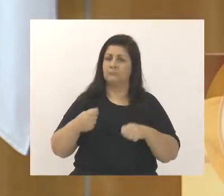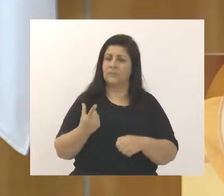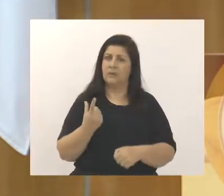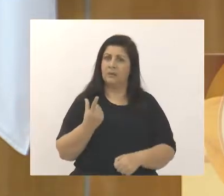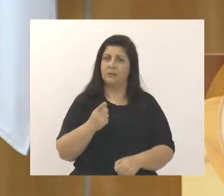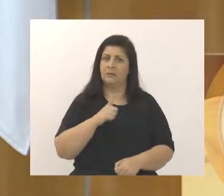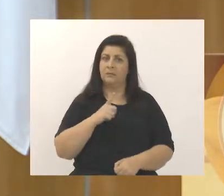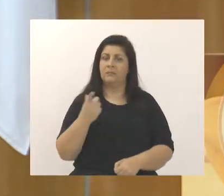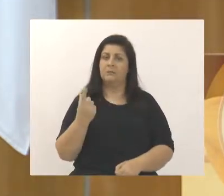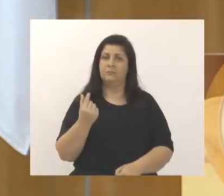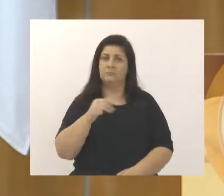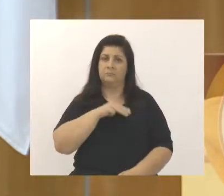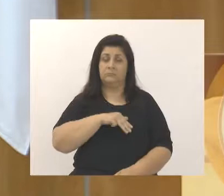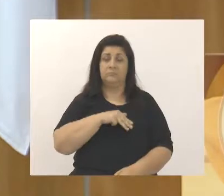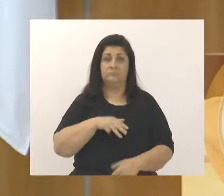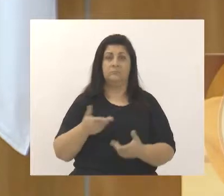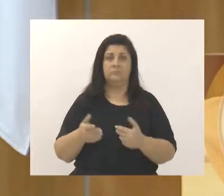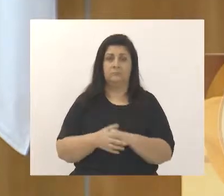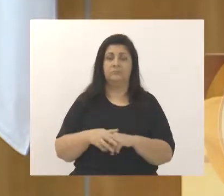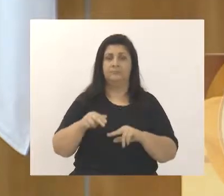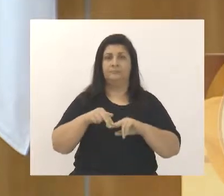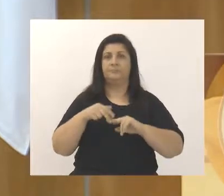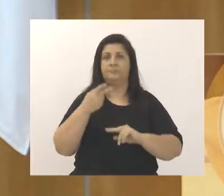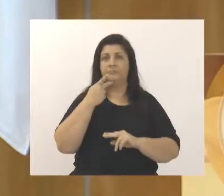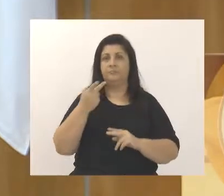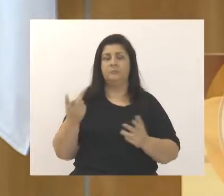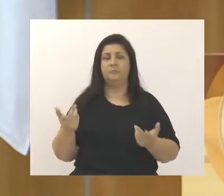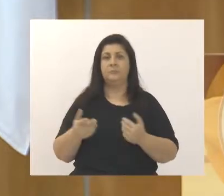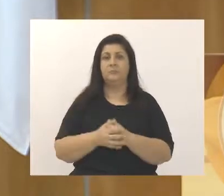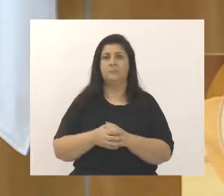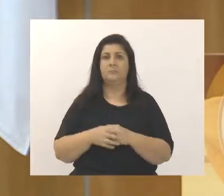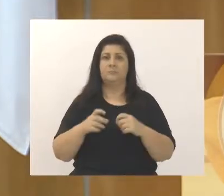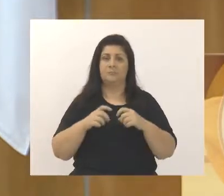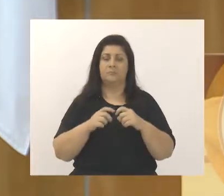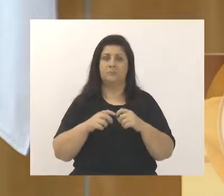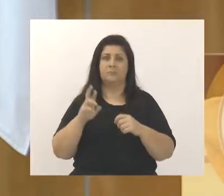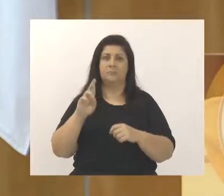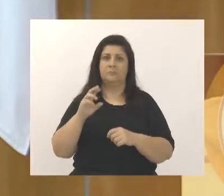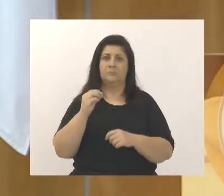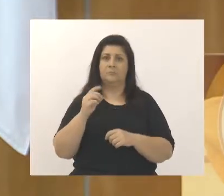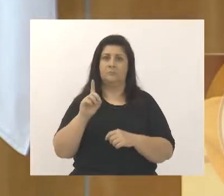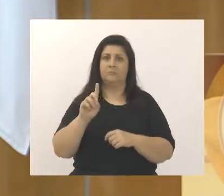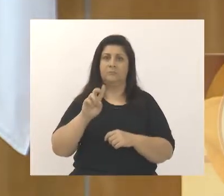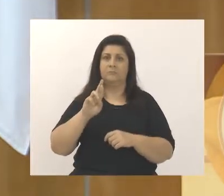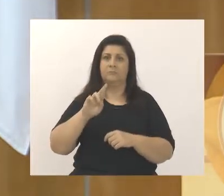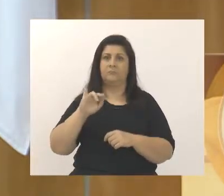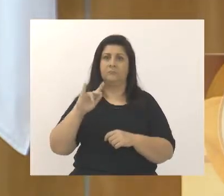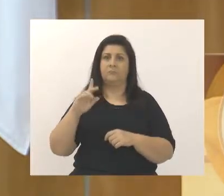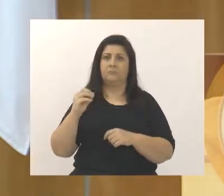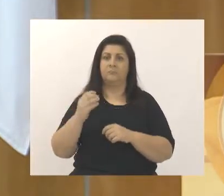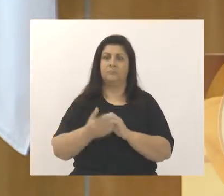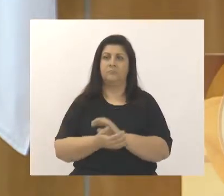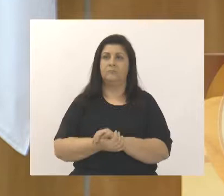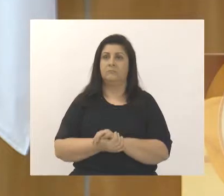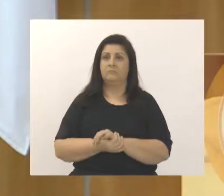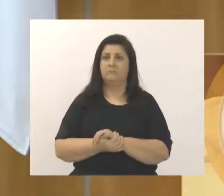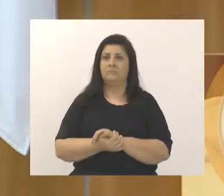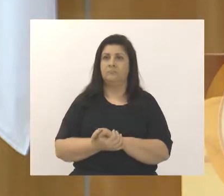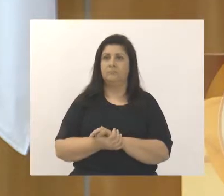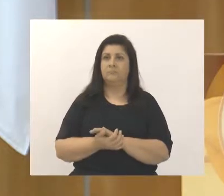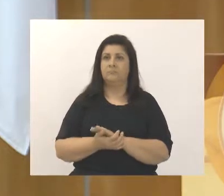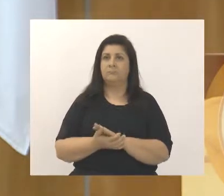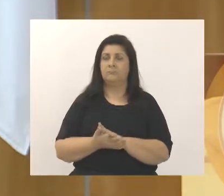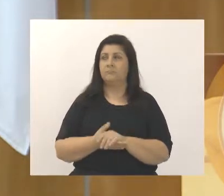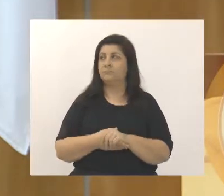Por isso que foi citado aqui pelo próprio doutor Rodrigo, eu também participei desse encontro, onde o prefeito falou